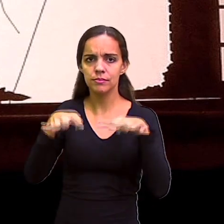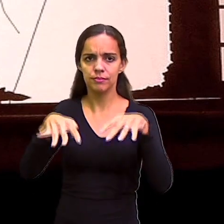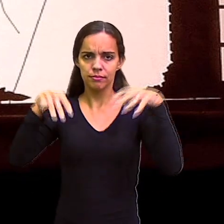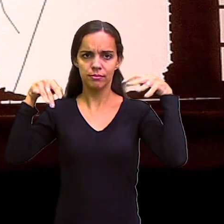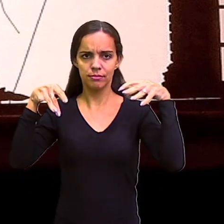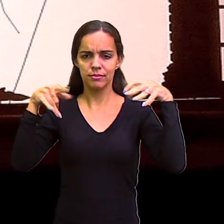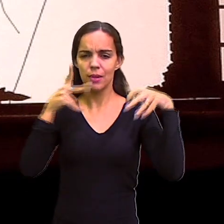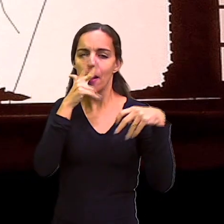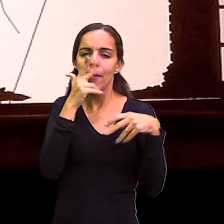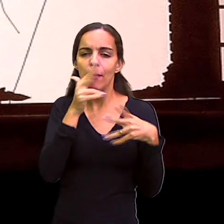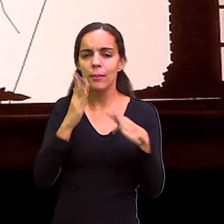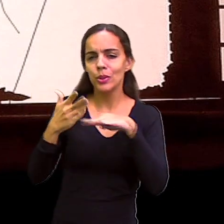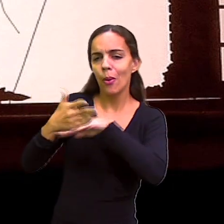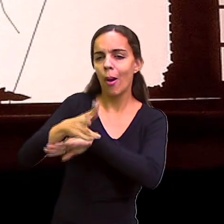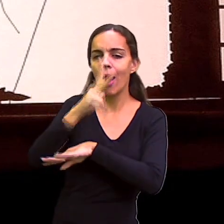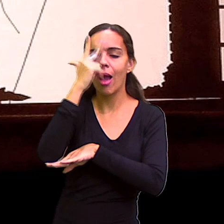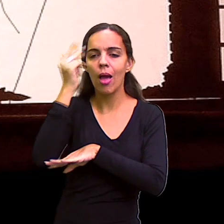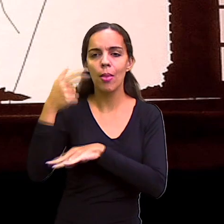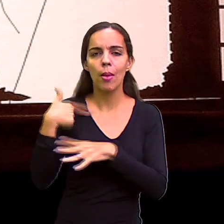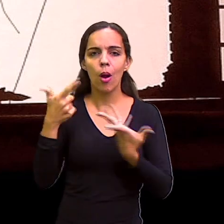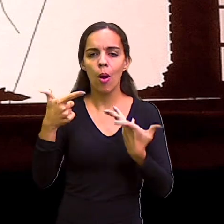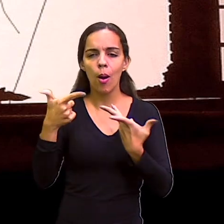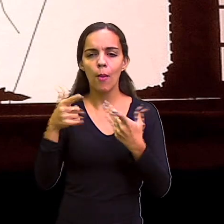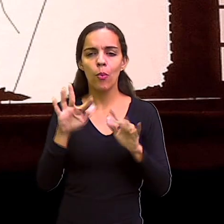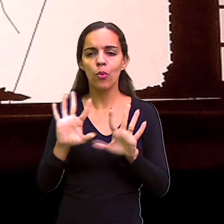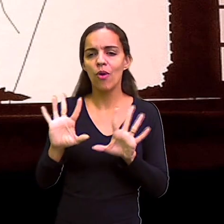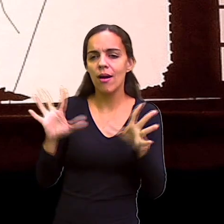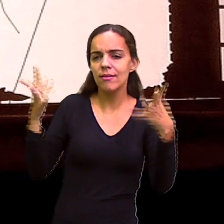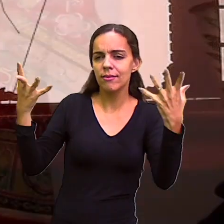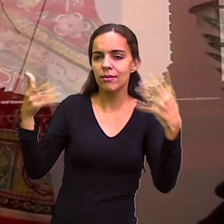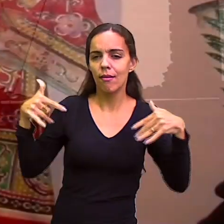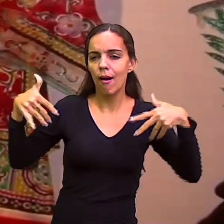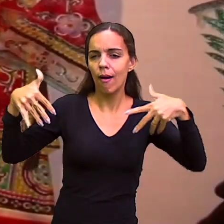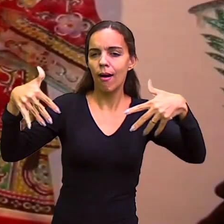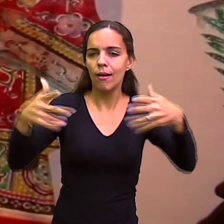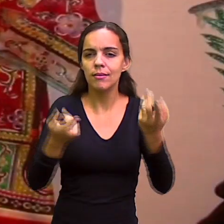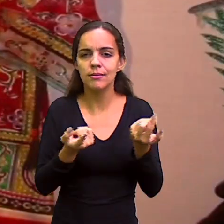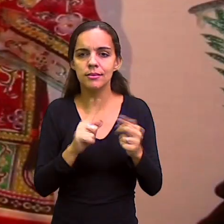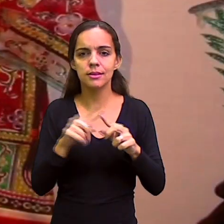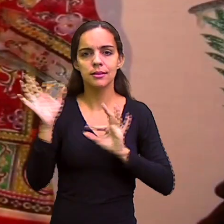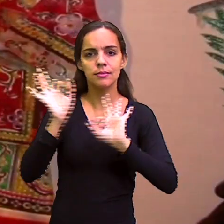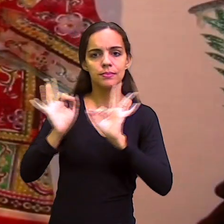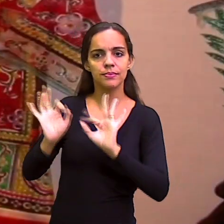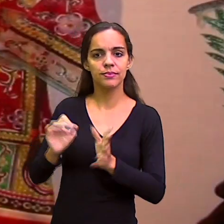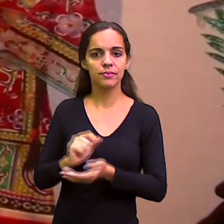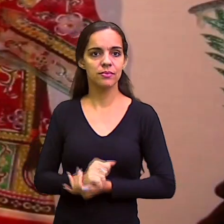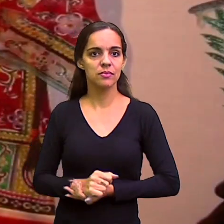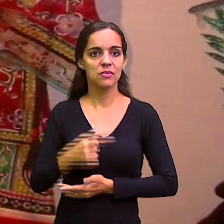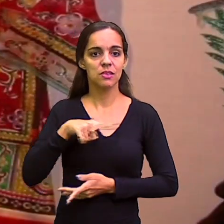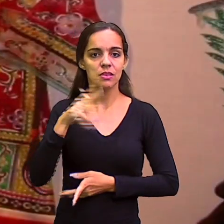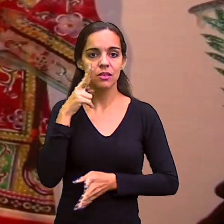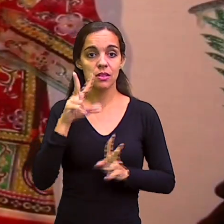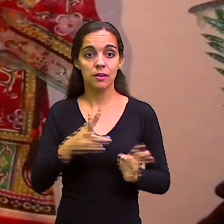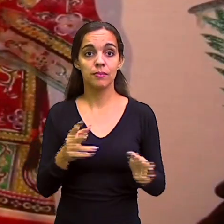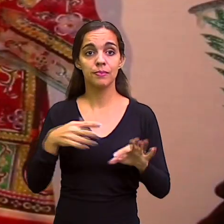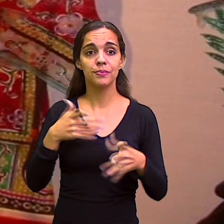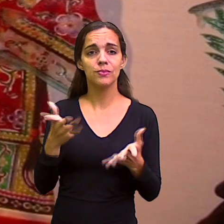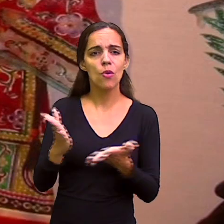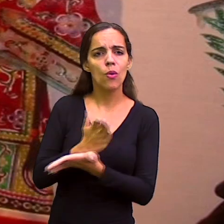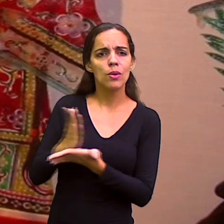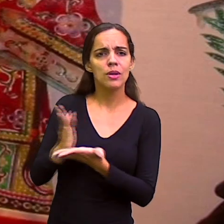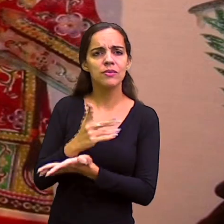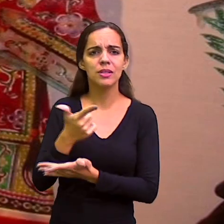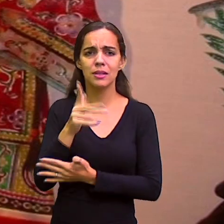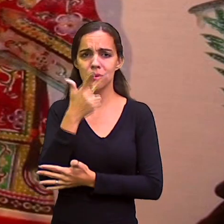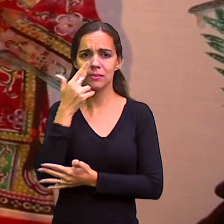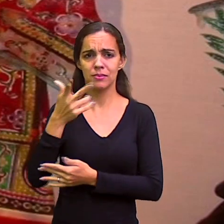de fantasias. O teatro de sombra chinês, um dos mais tradicionais do mundo, tinha como